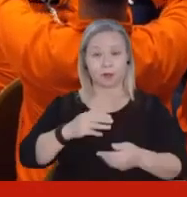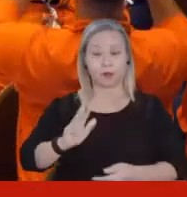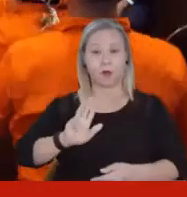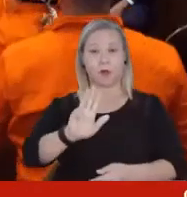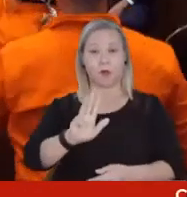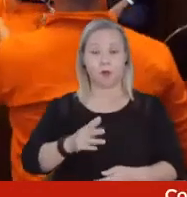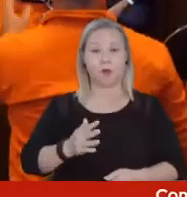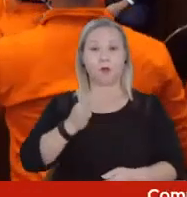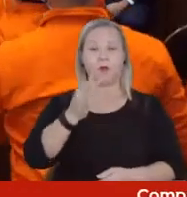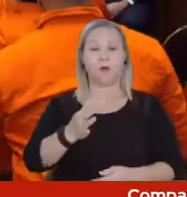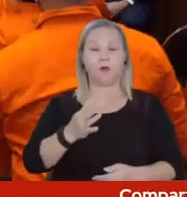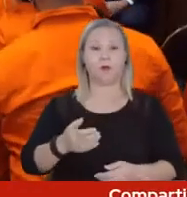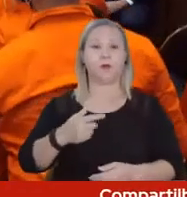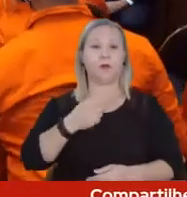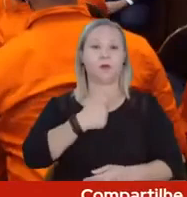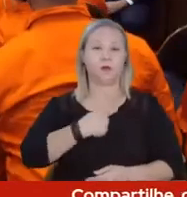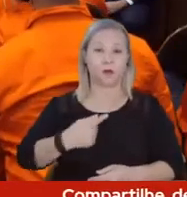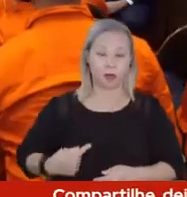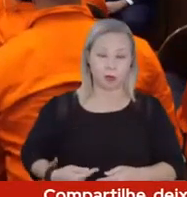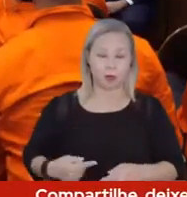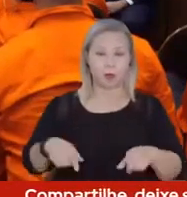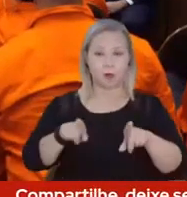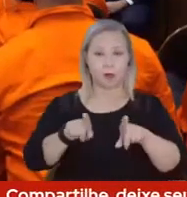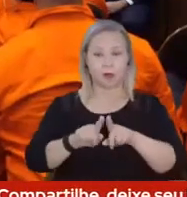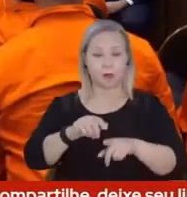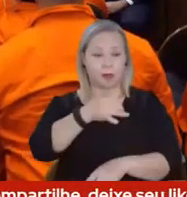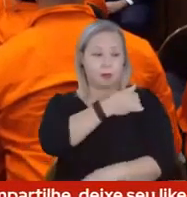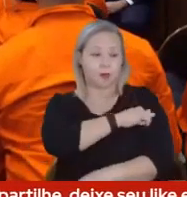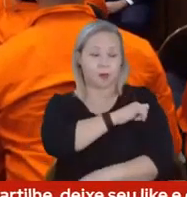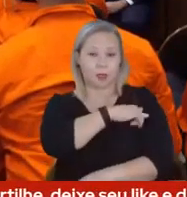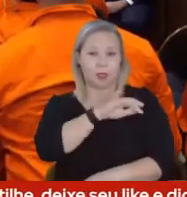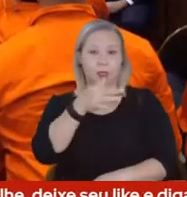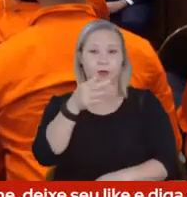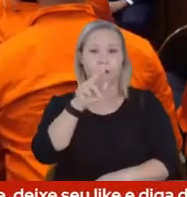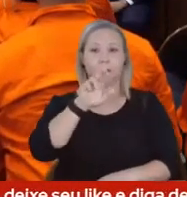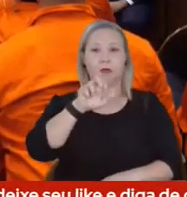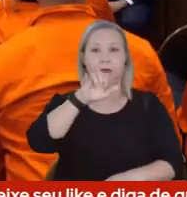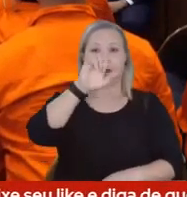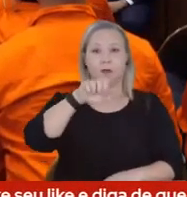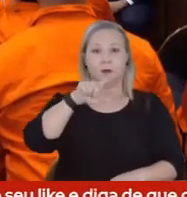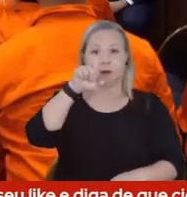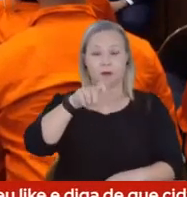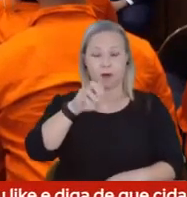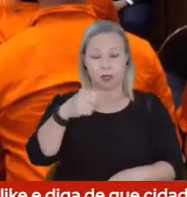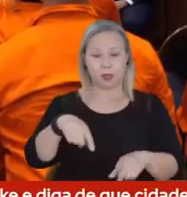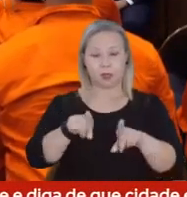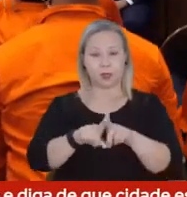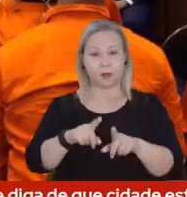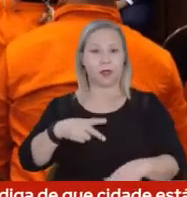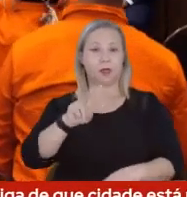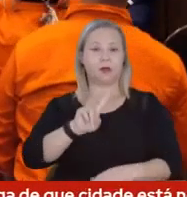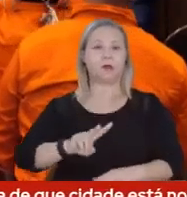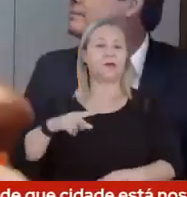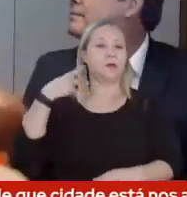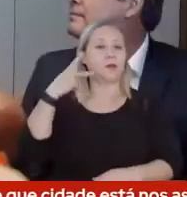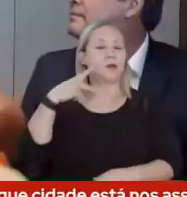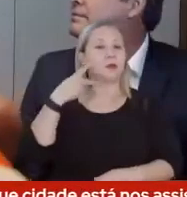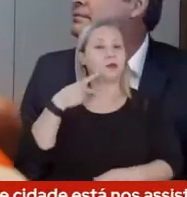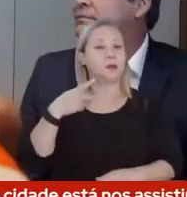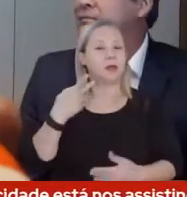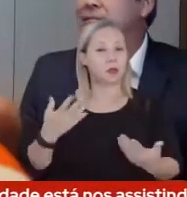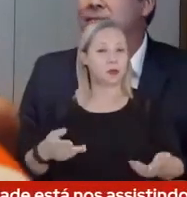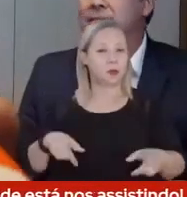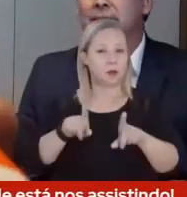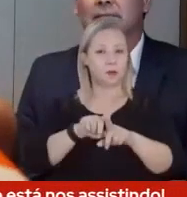Marcelo Freixo, Lindbergh, nosso vereador, com certeza será eleito deputado federal, quero estar ao lado dele,